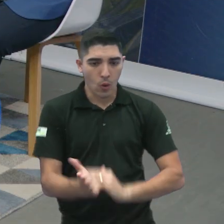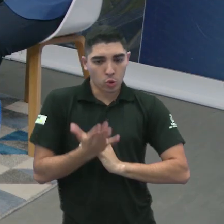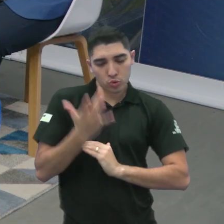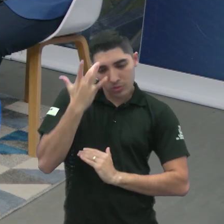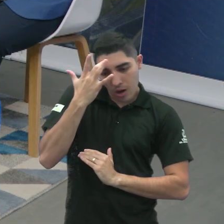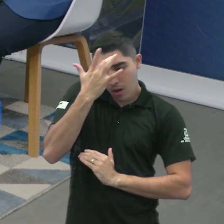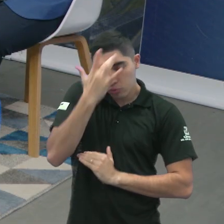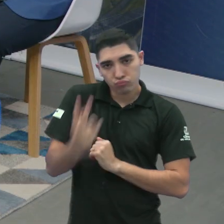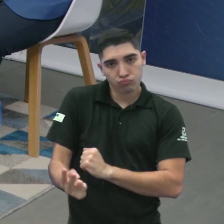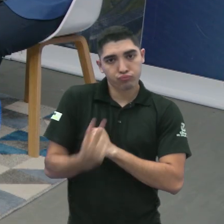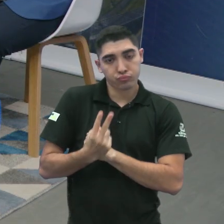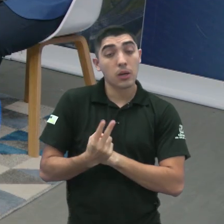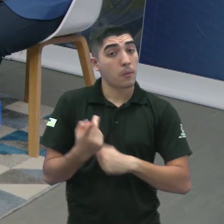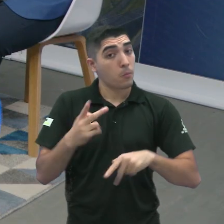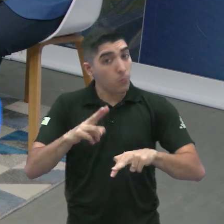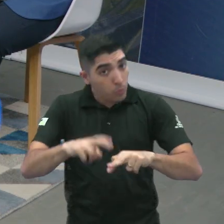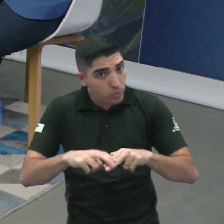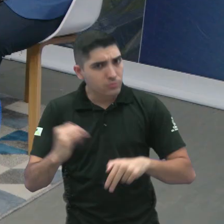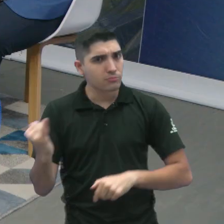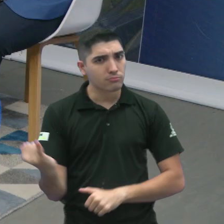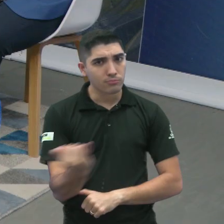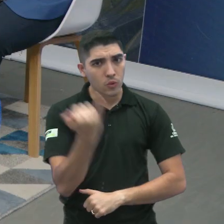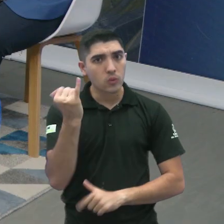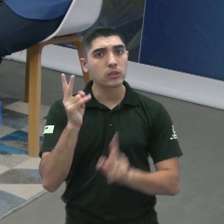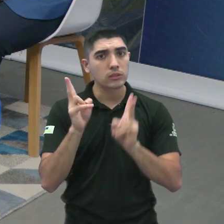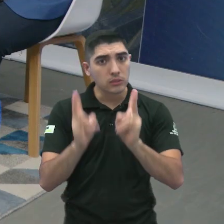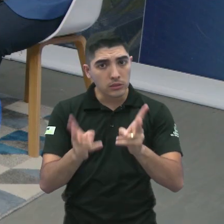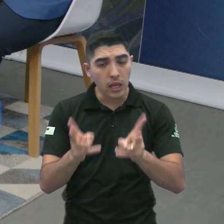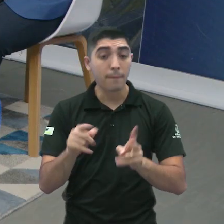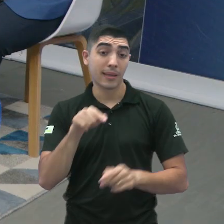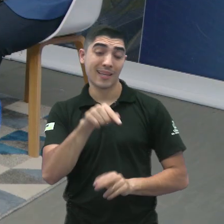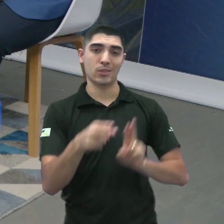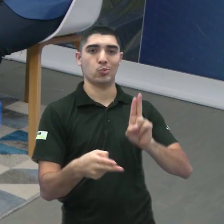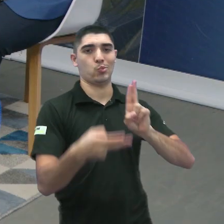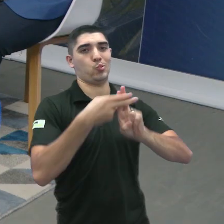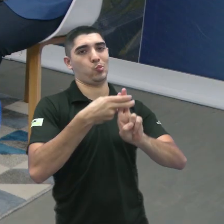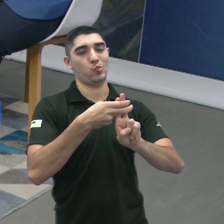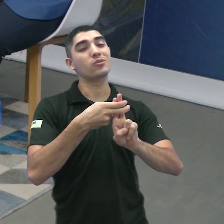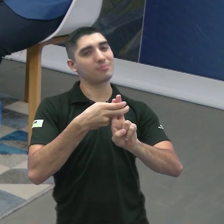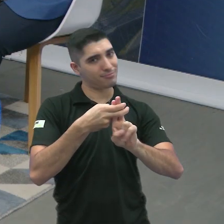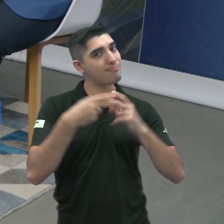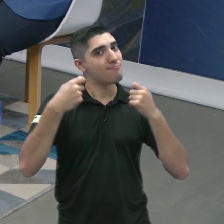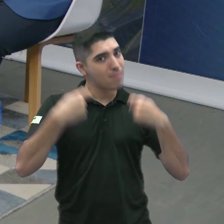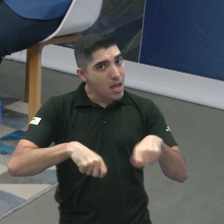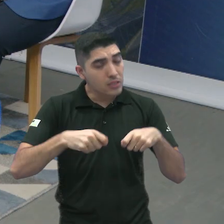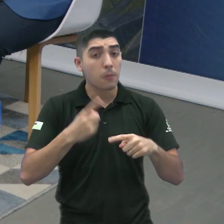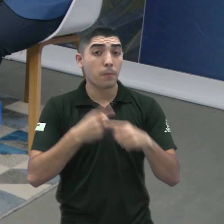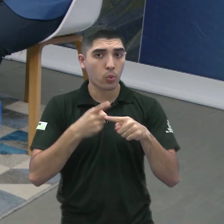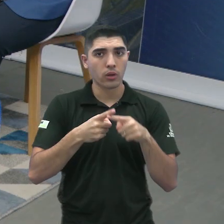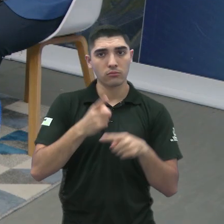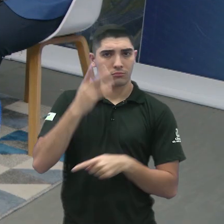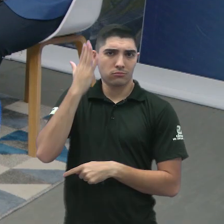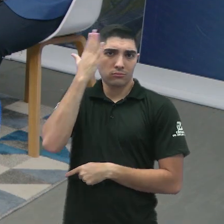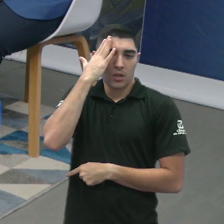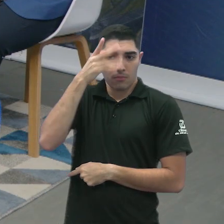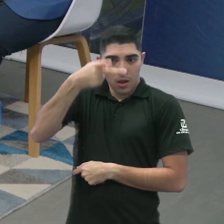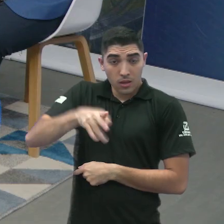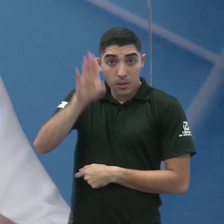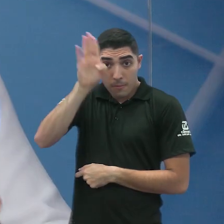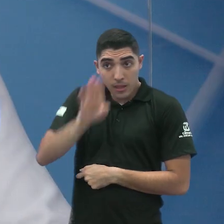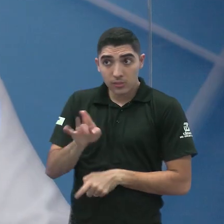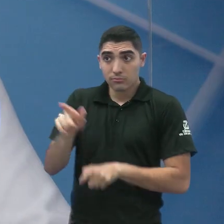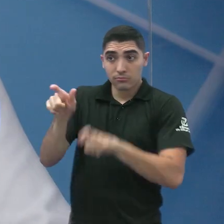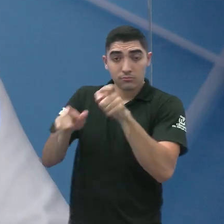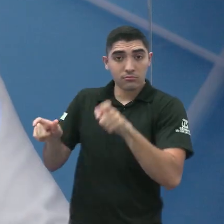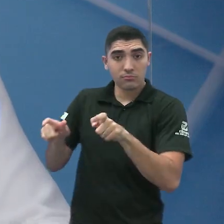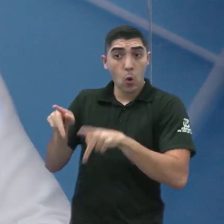coisa importante, é por isso que precisa também isso estar no SUS, né? Porque a gente sabe, na realidade brasileira, que as pessoas não têm